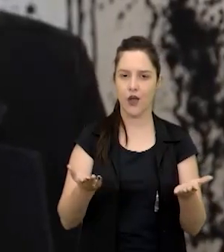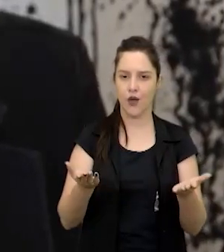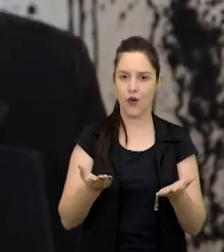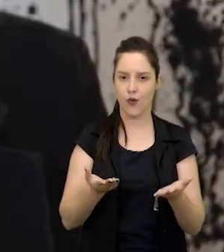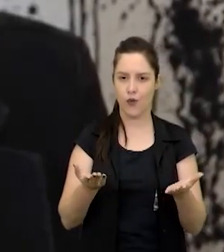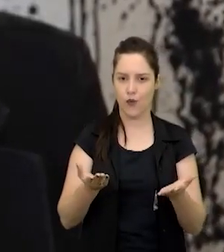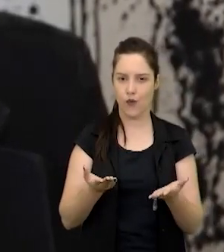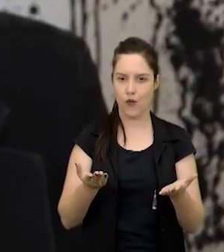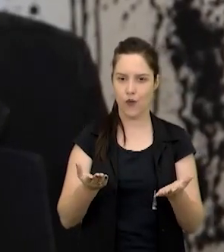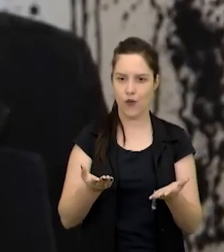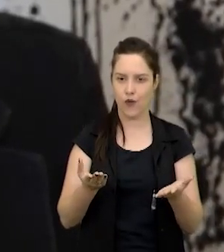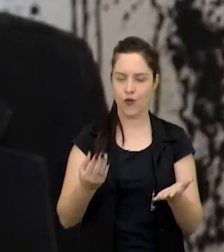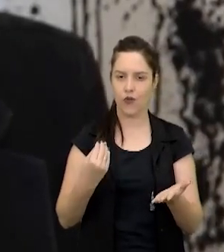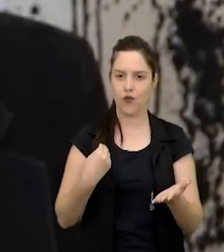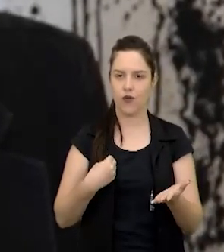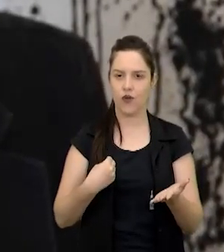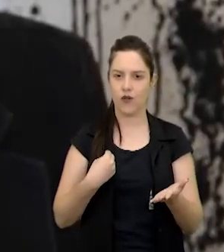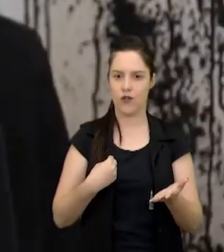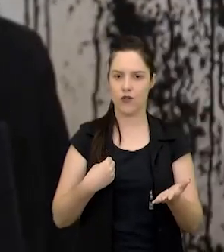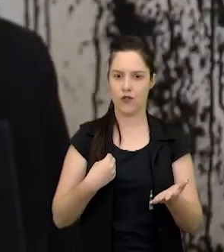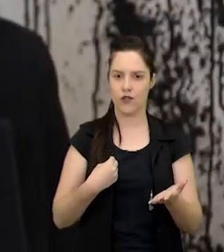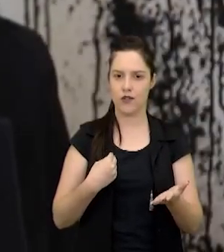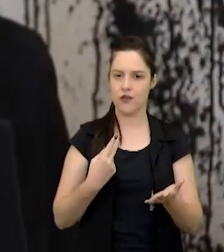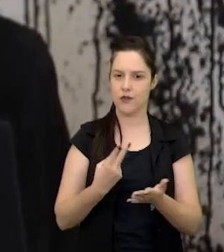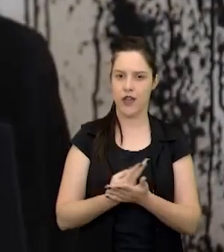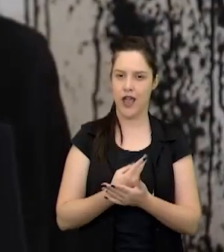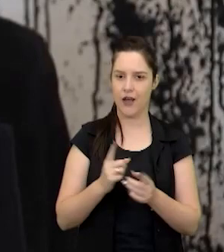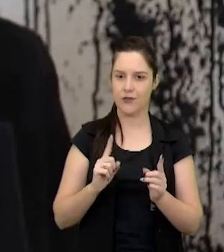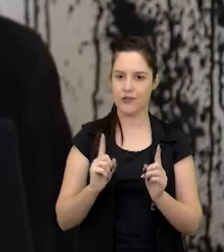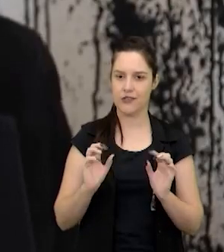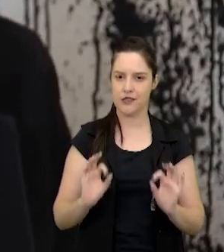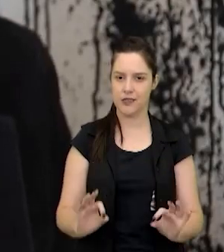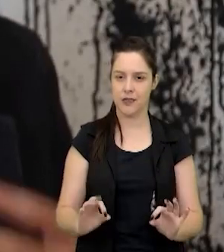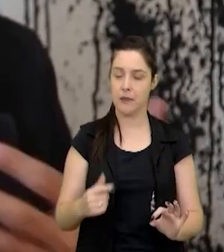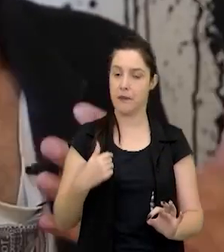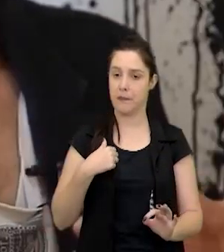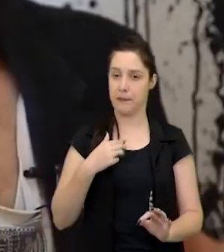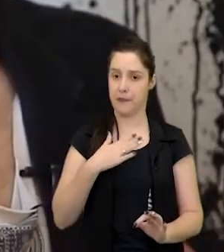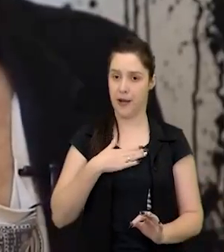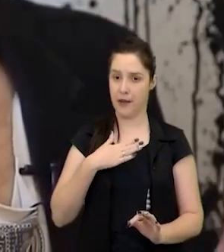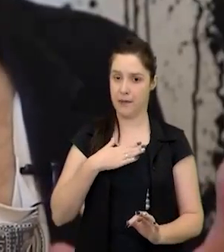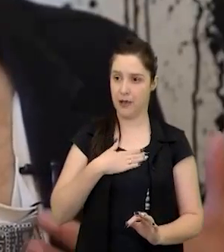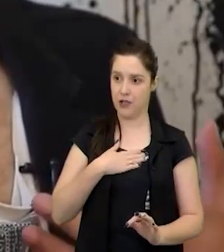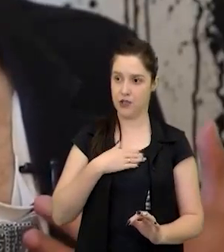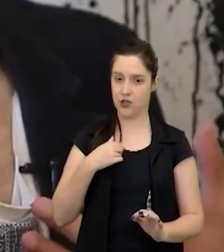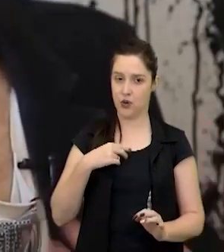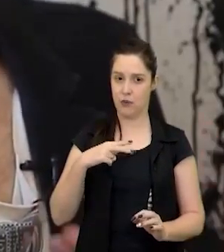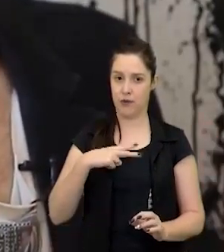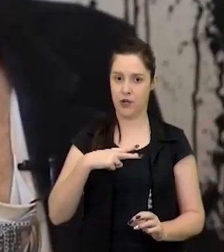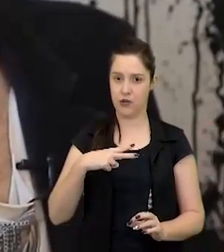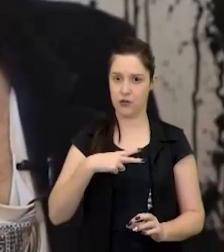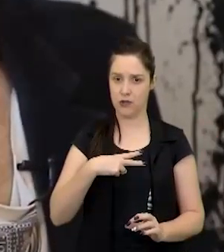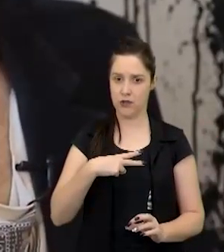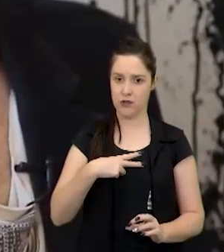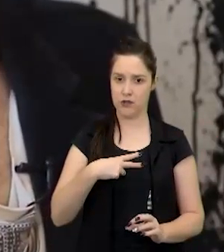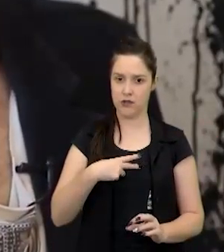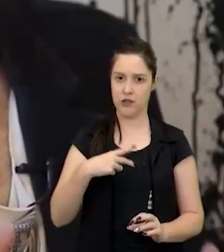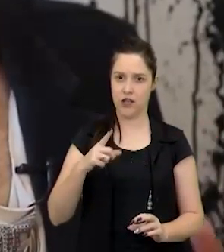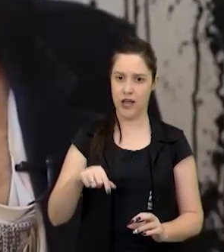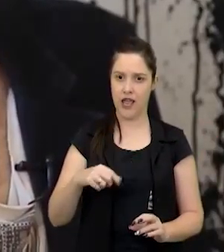Baudelaire não estava tão errado assim. A fotografia, para mim, é particularmente a minha forma